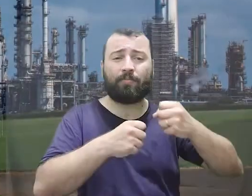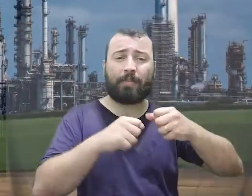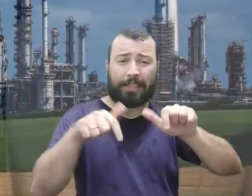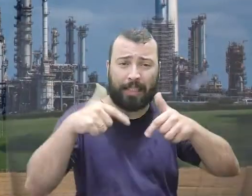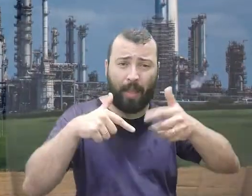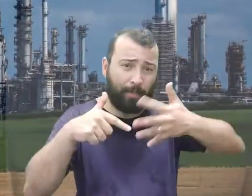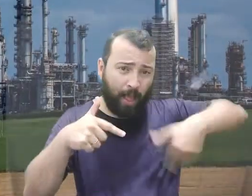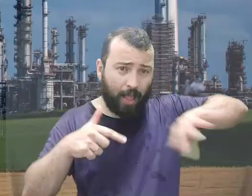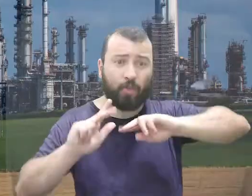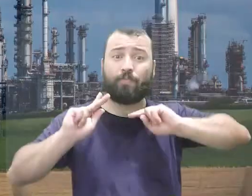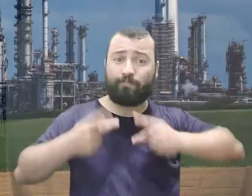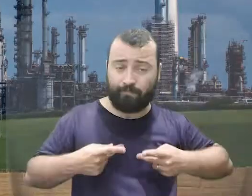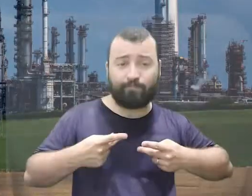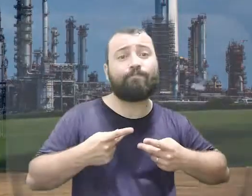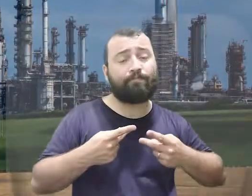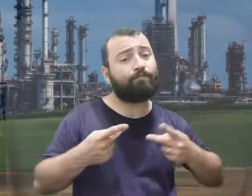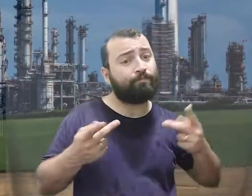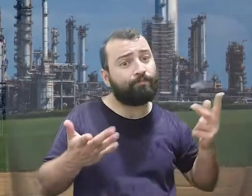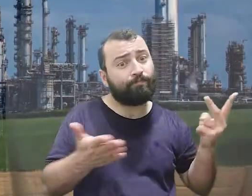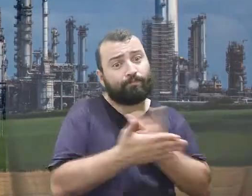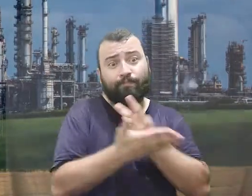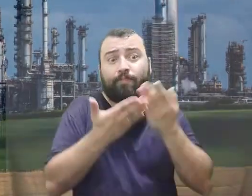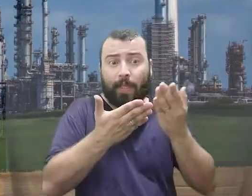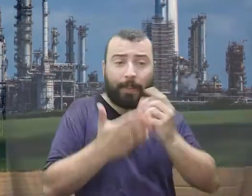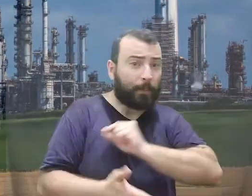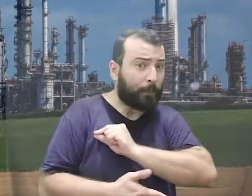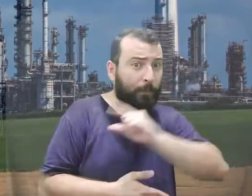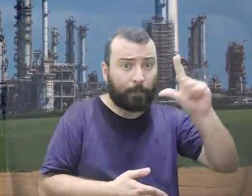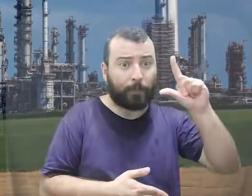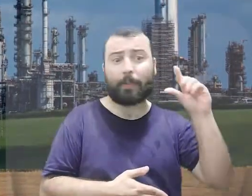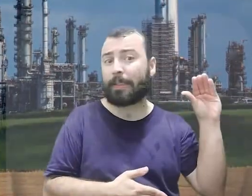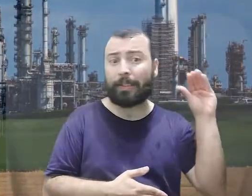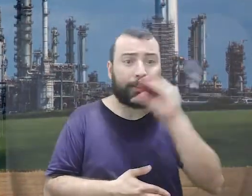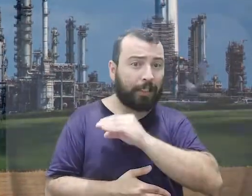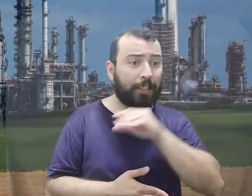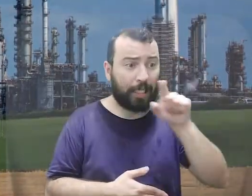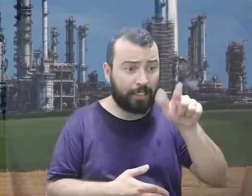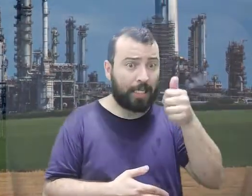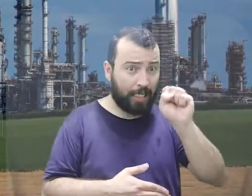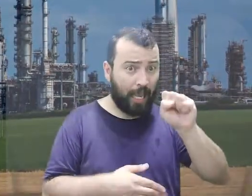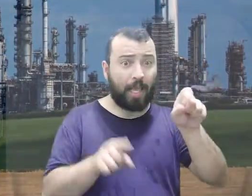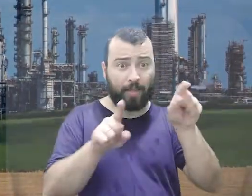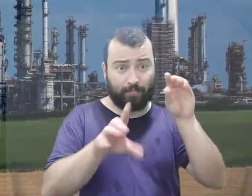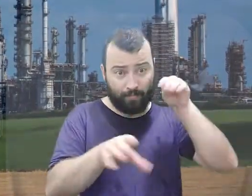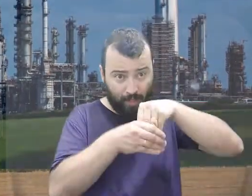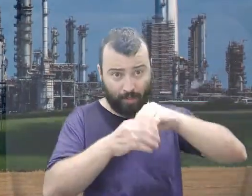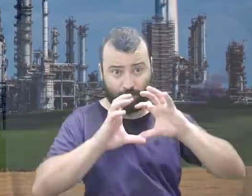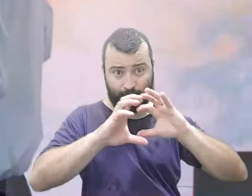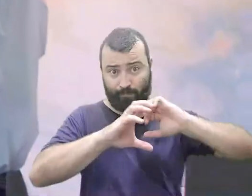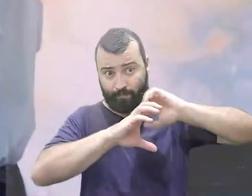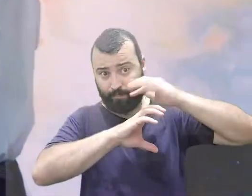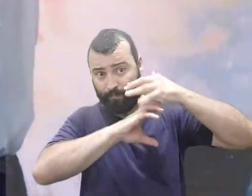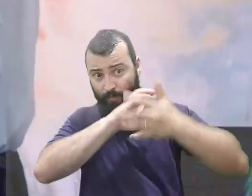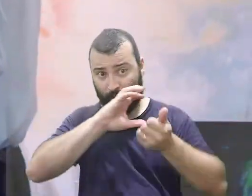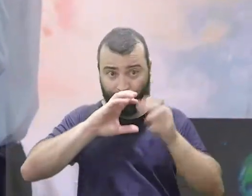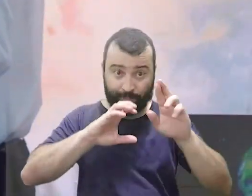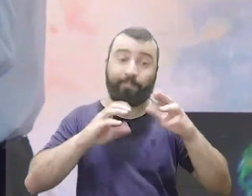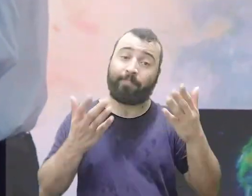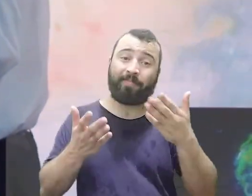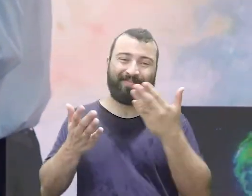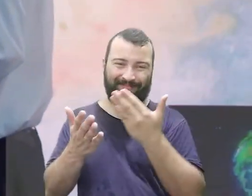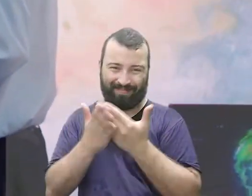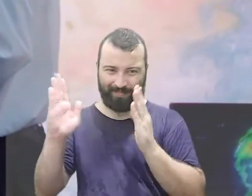as atividades humanas culminaram em um aumento elevado nas concentrações desse gás na atmosfera. Através